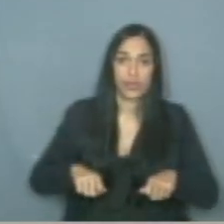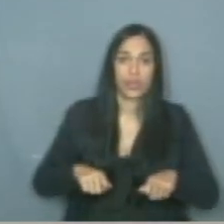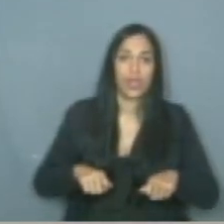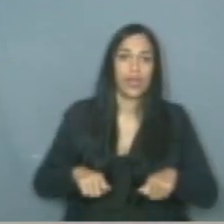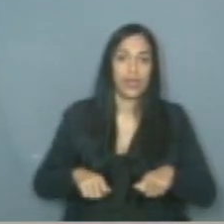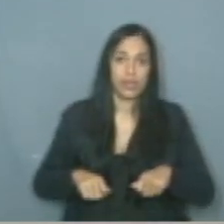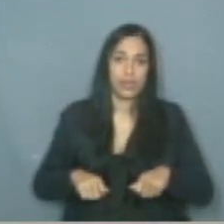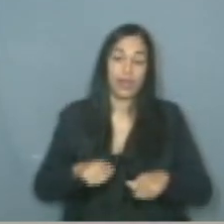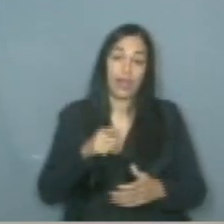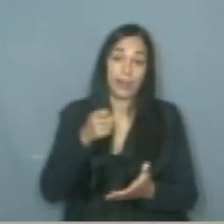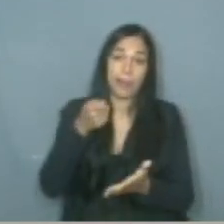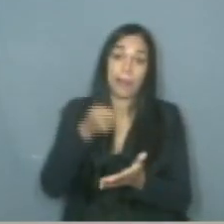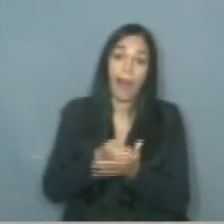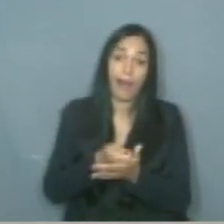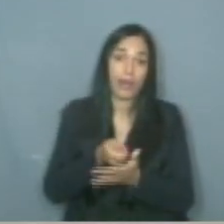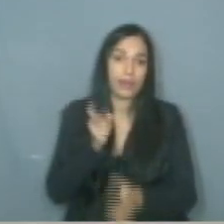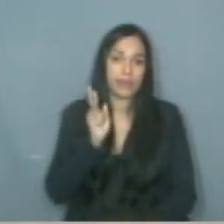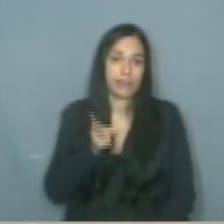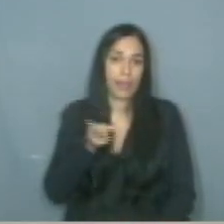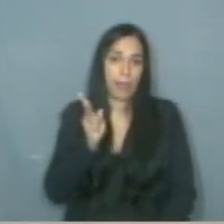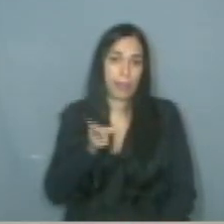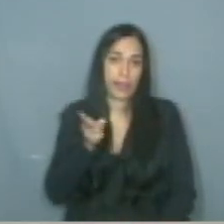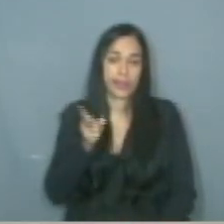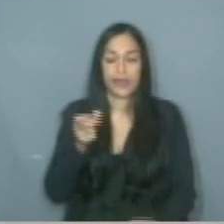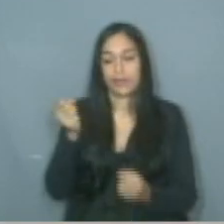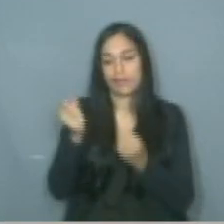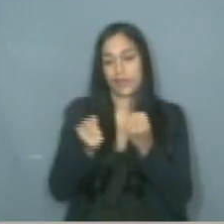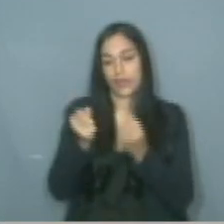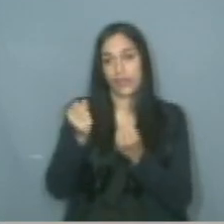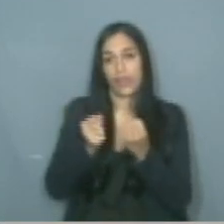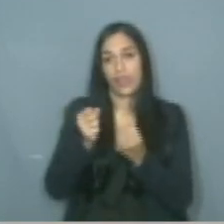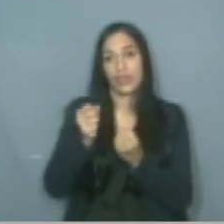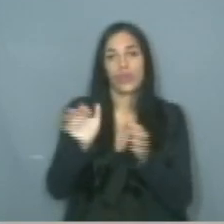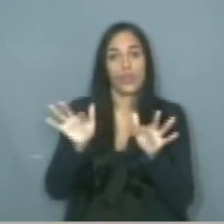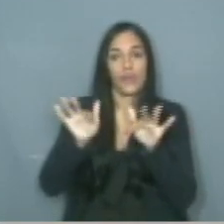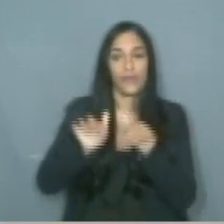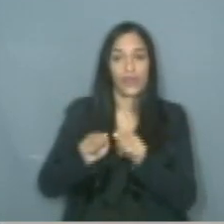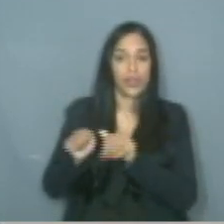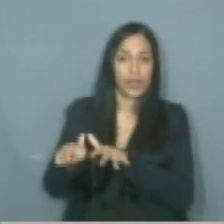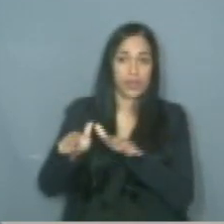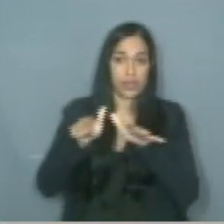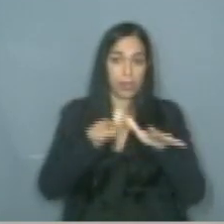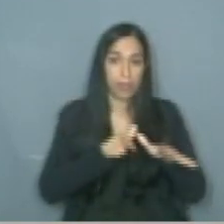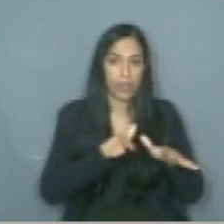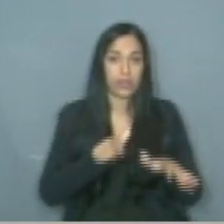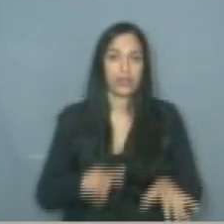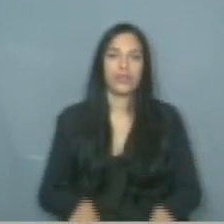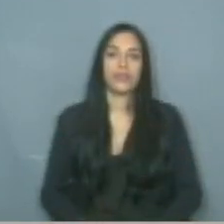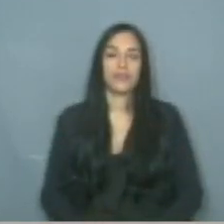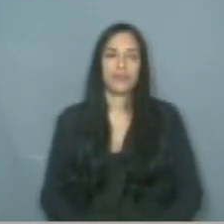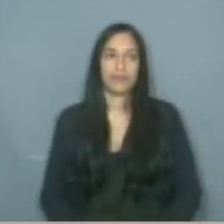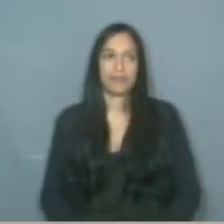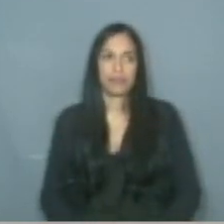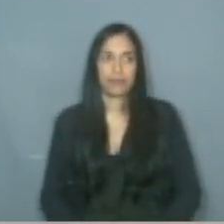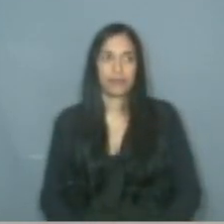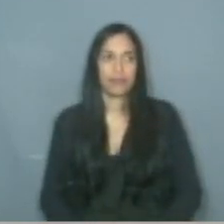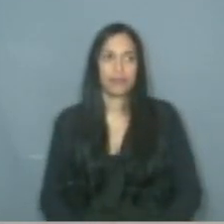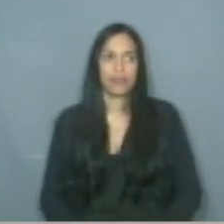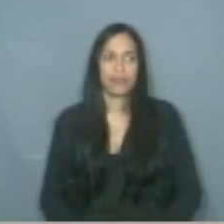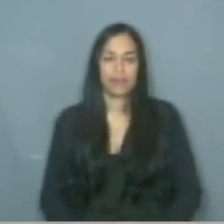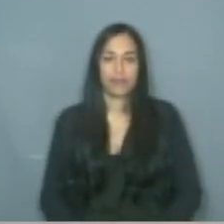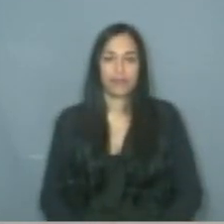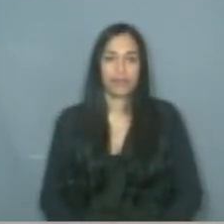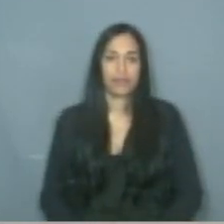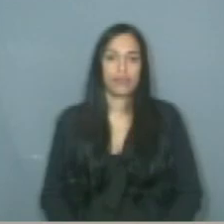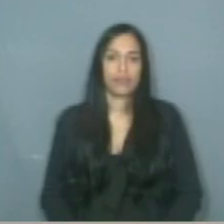assim ele paga pela permanência daquele veículo nos finais de semana. Então existe uma solução, que